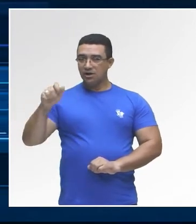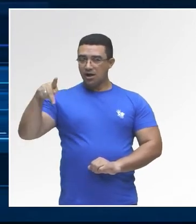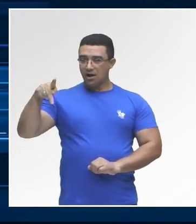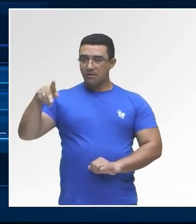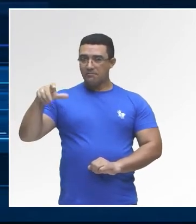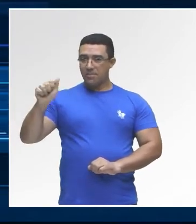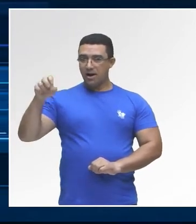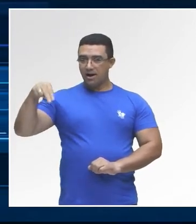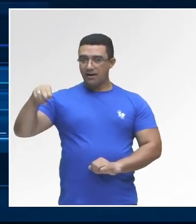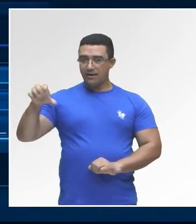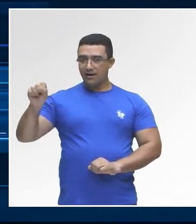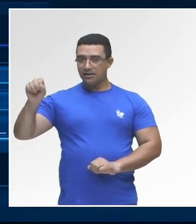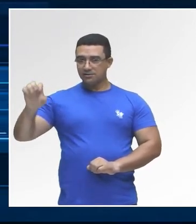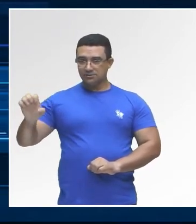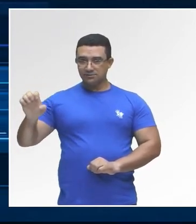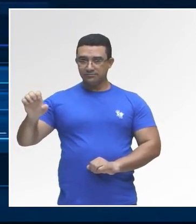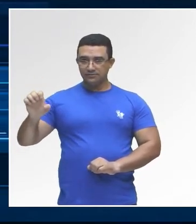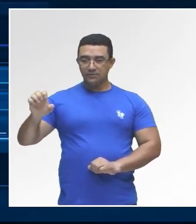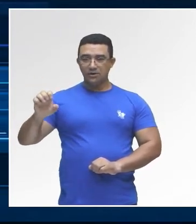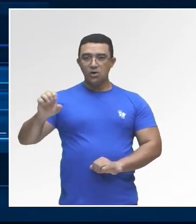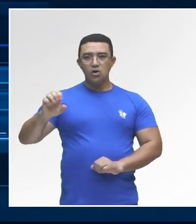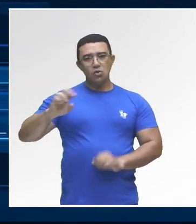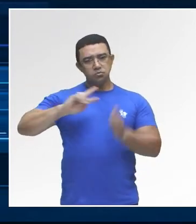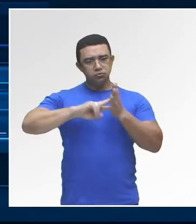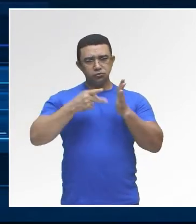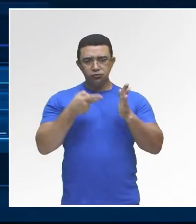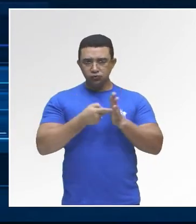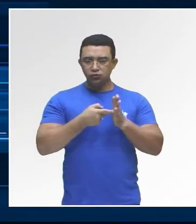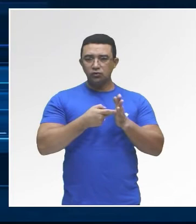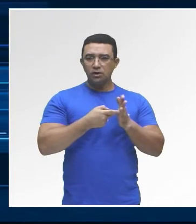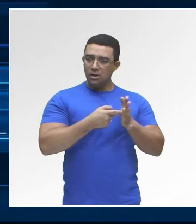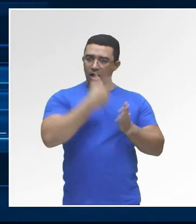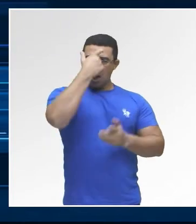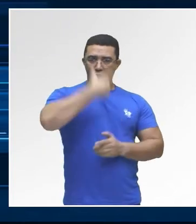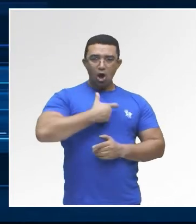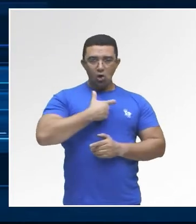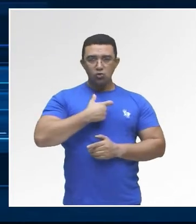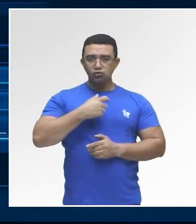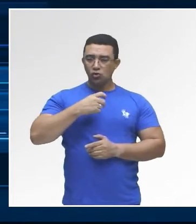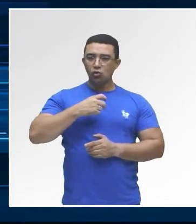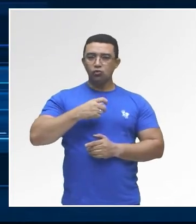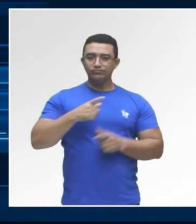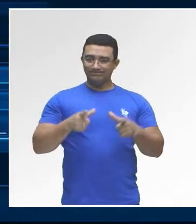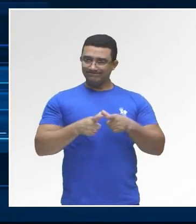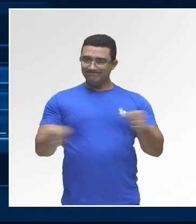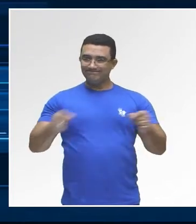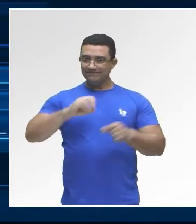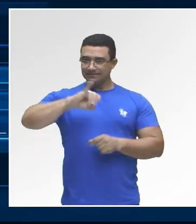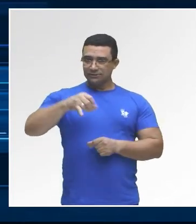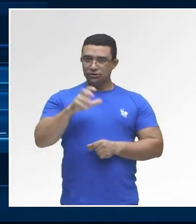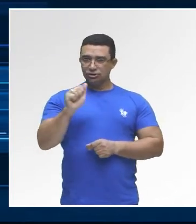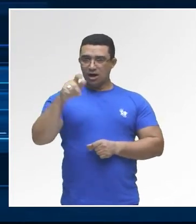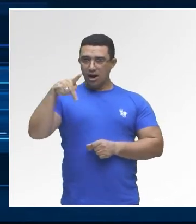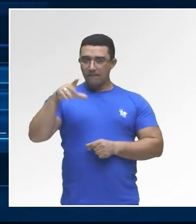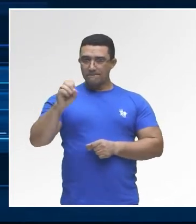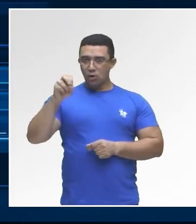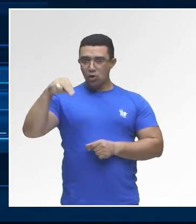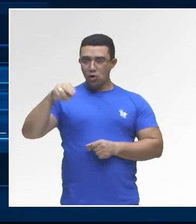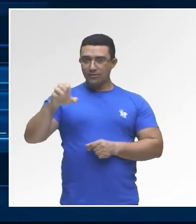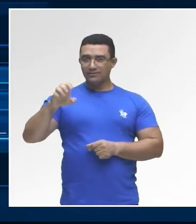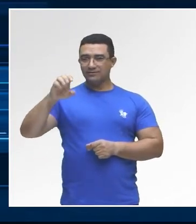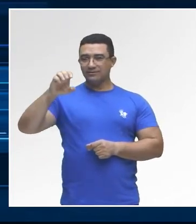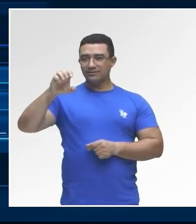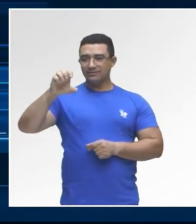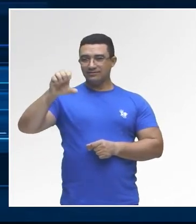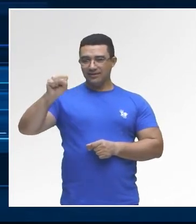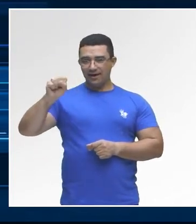o sujeito eu, I, junto com am, certo? Eu sou Japanese, japonês.